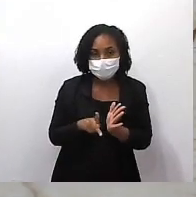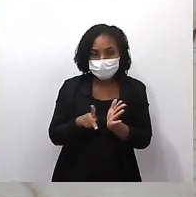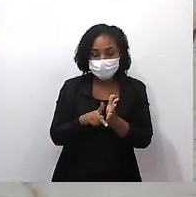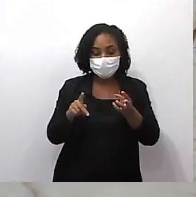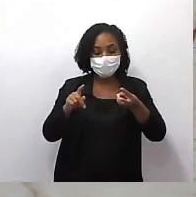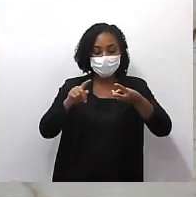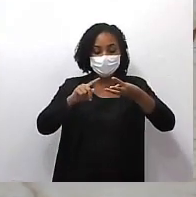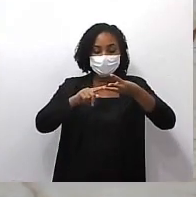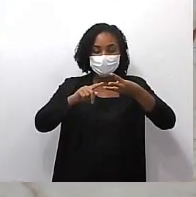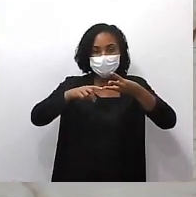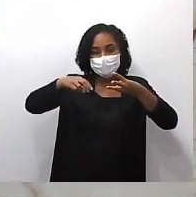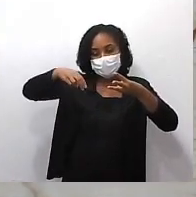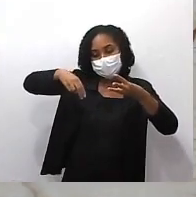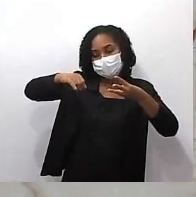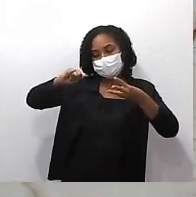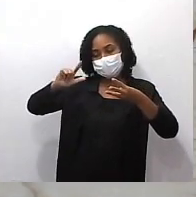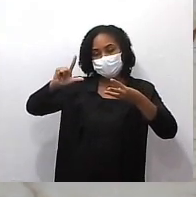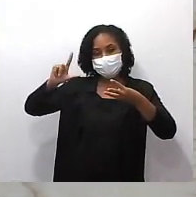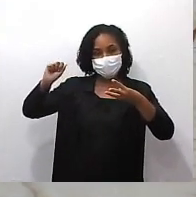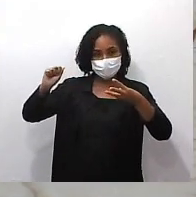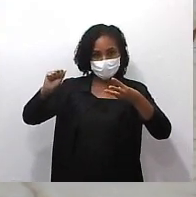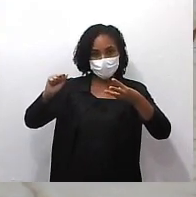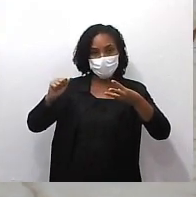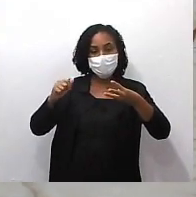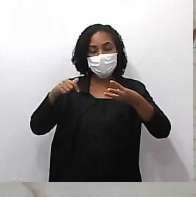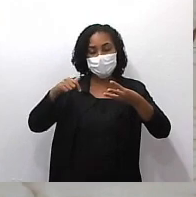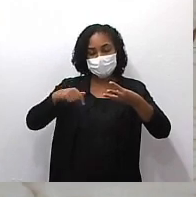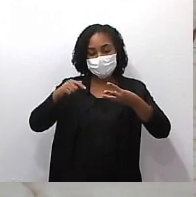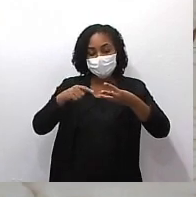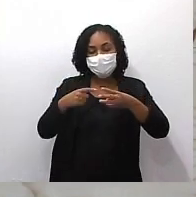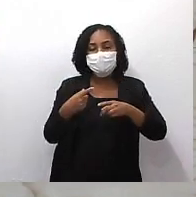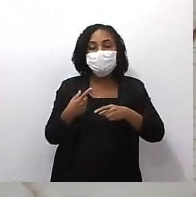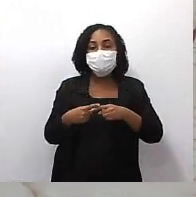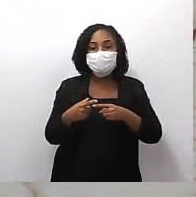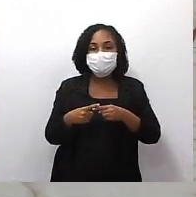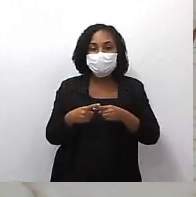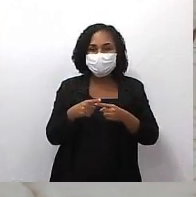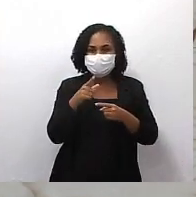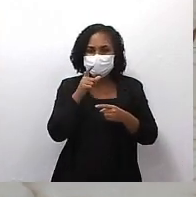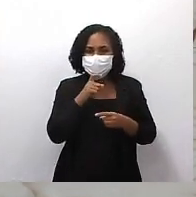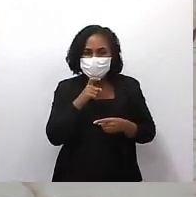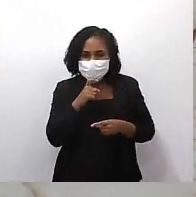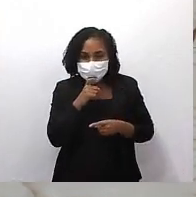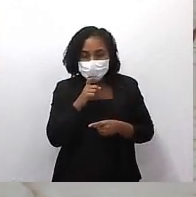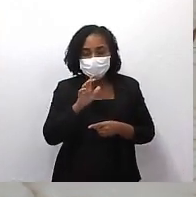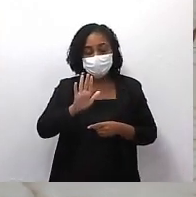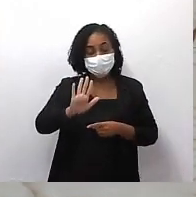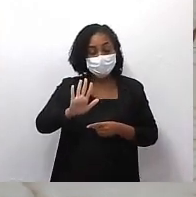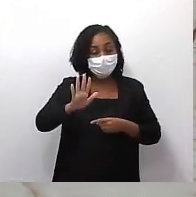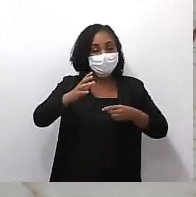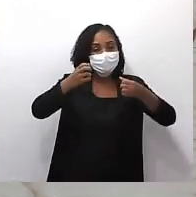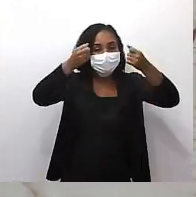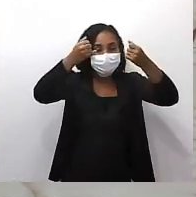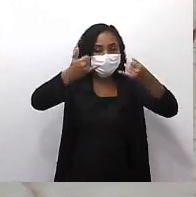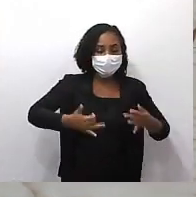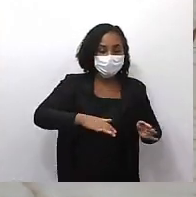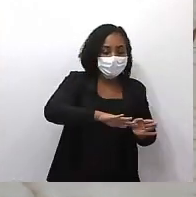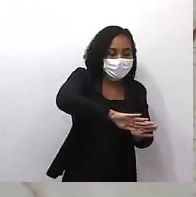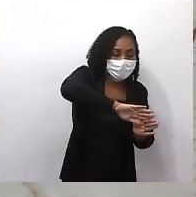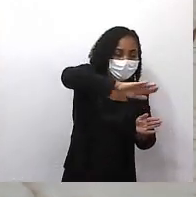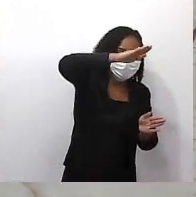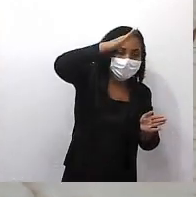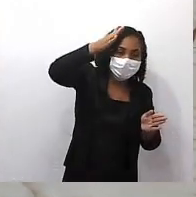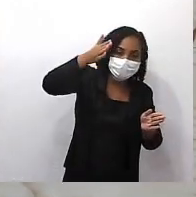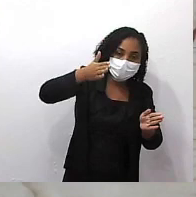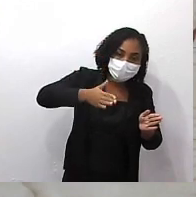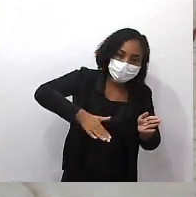regime nival. Não temos montanhas congeladas no Brasil, mas as montanhas da Cordilheira dos Andes, passando no